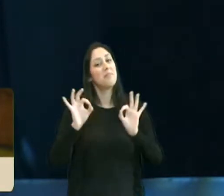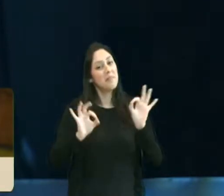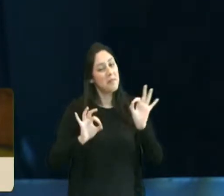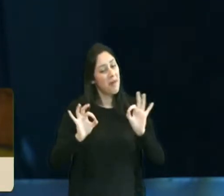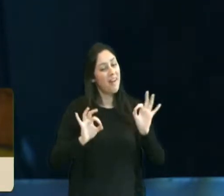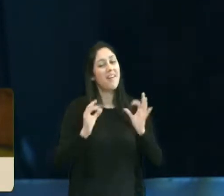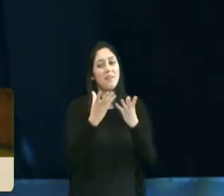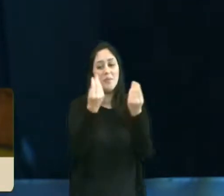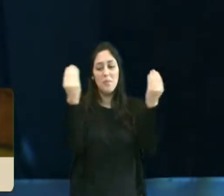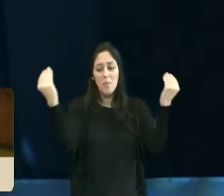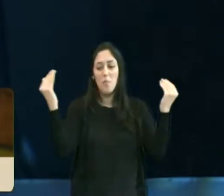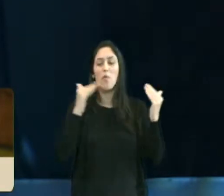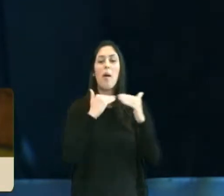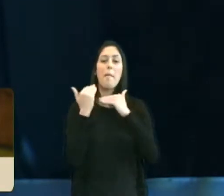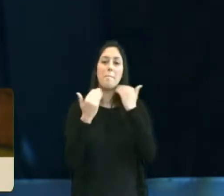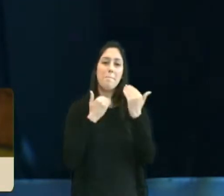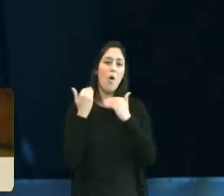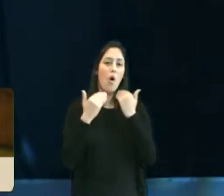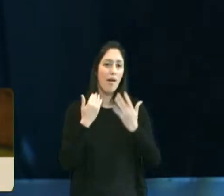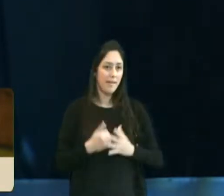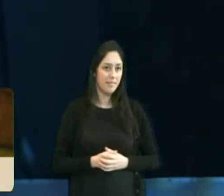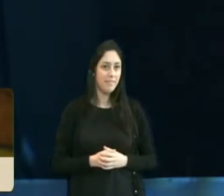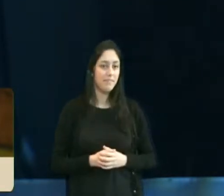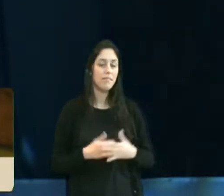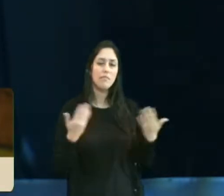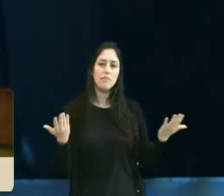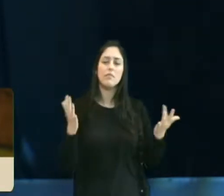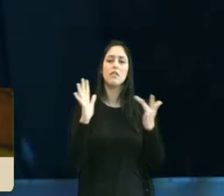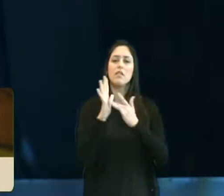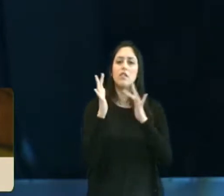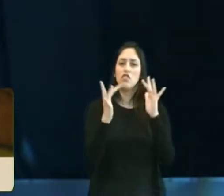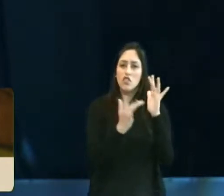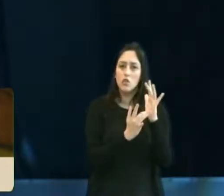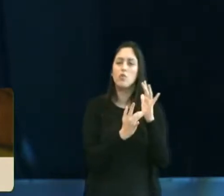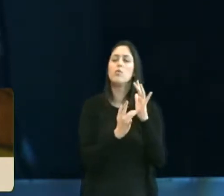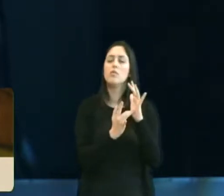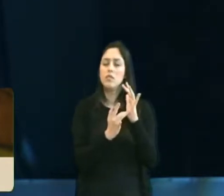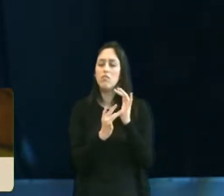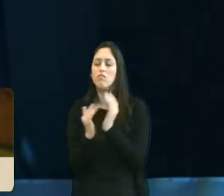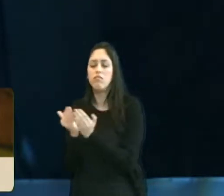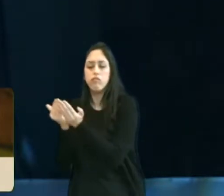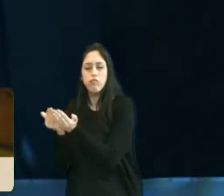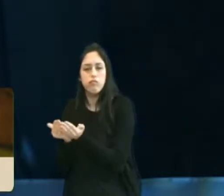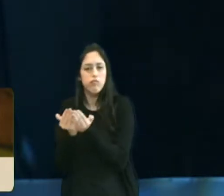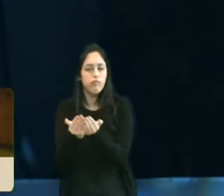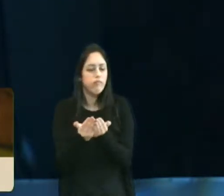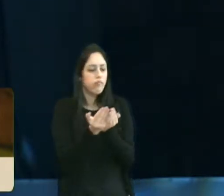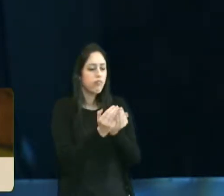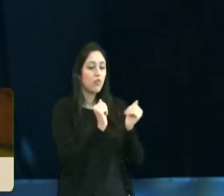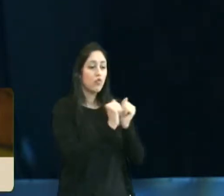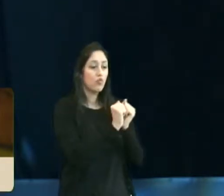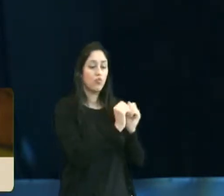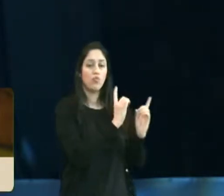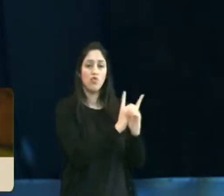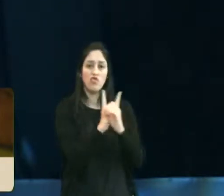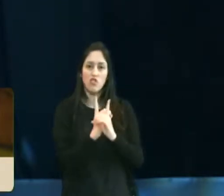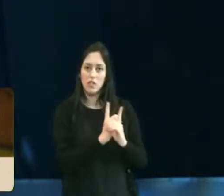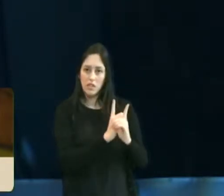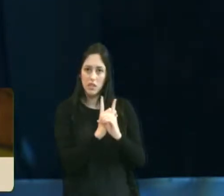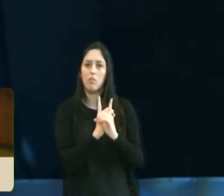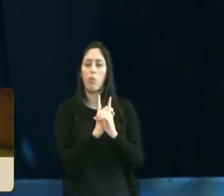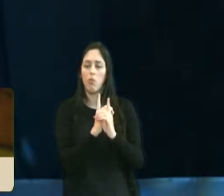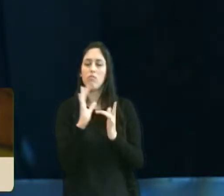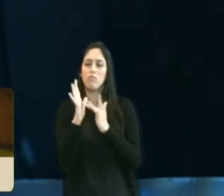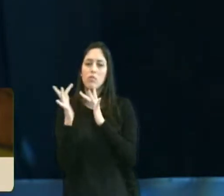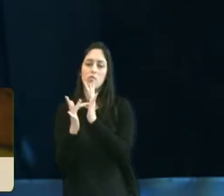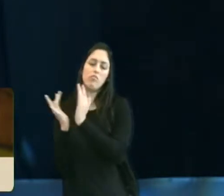padece. Jesus agora está voltando com os discípulos. Ele está retornando com os